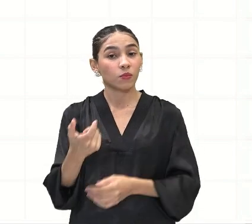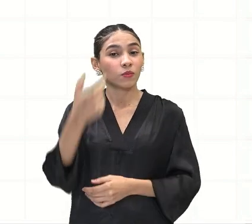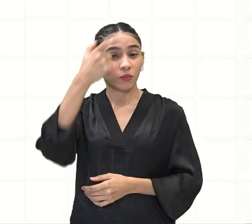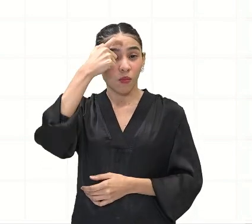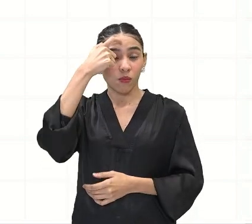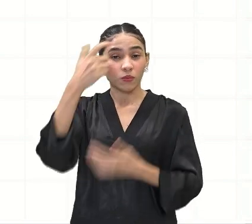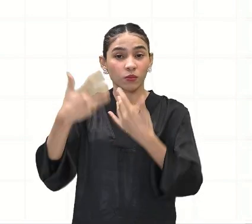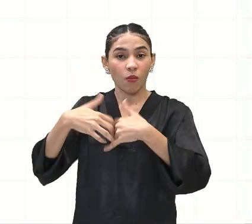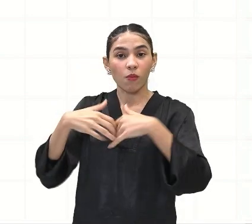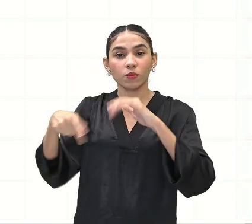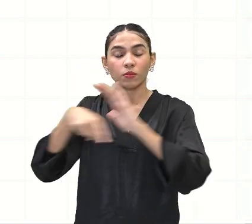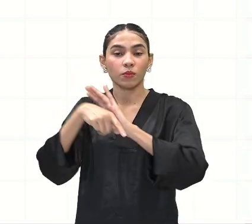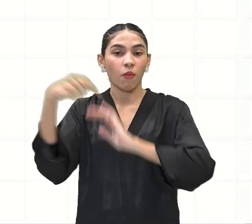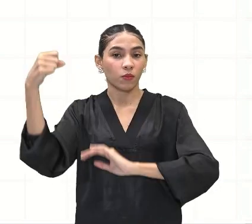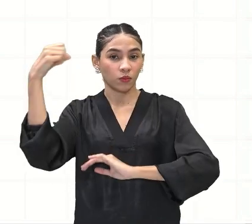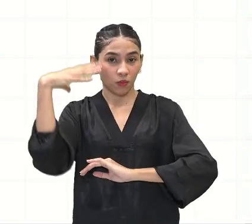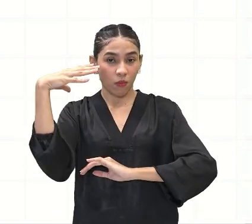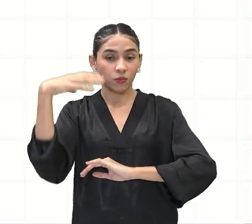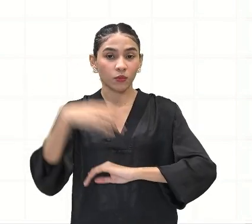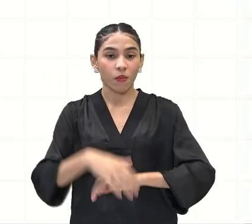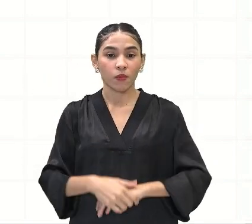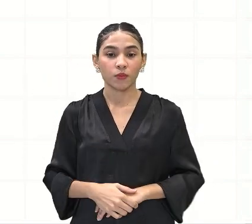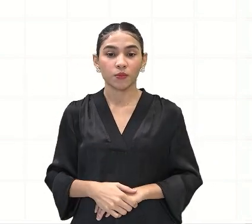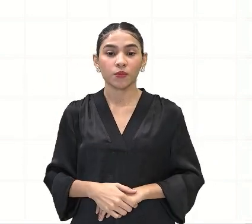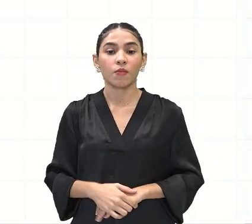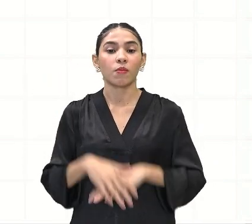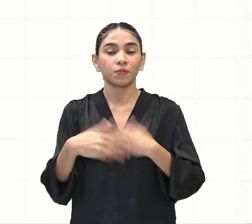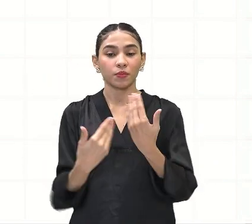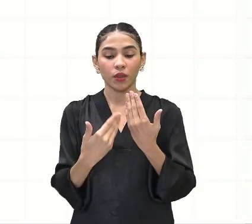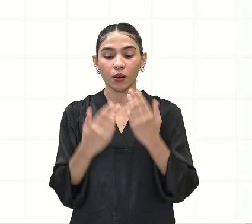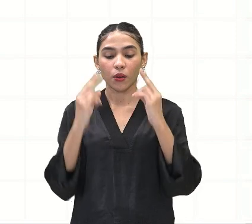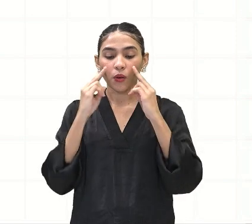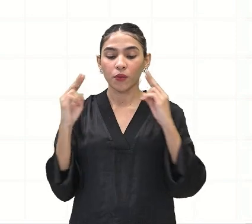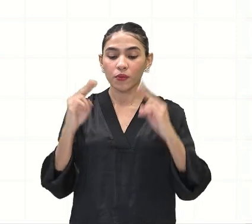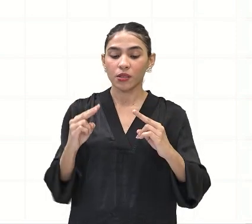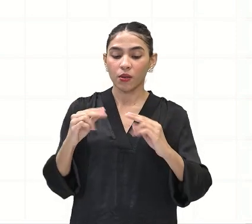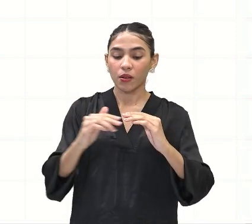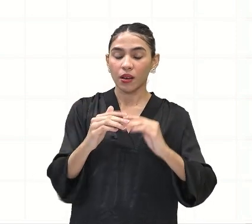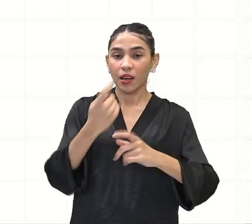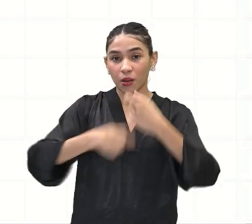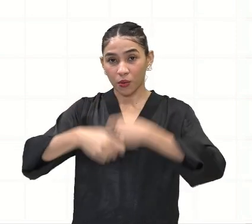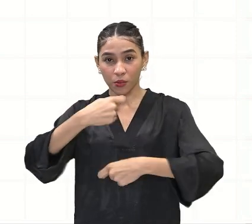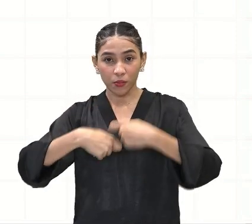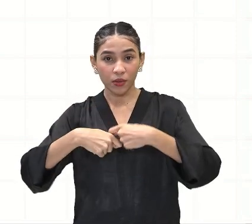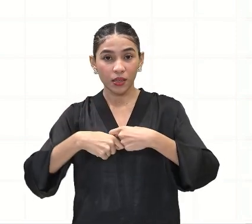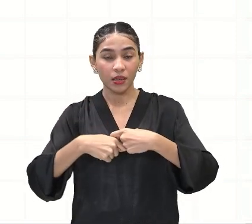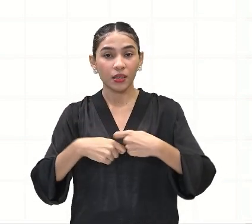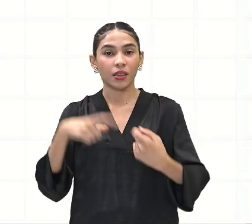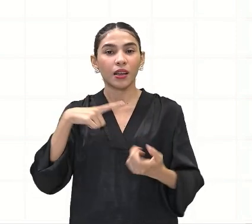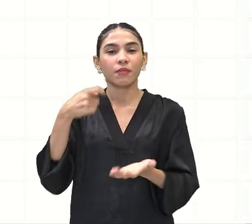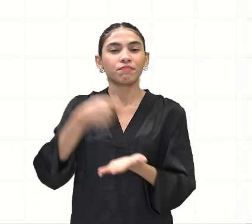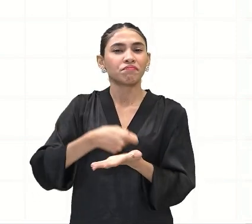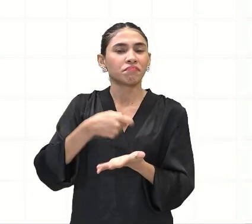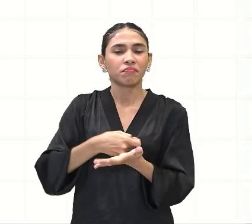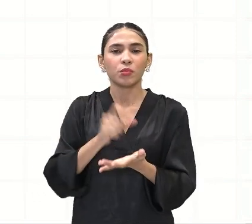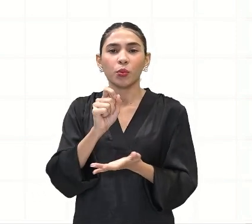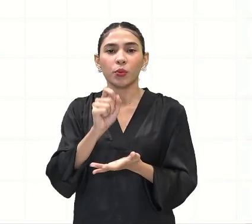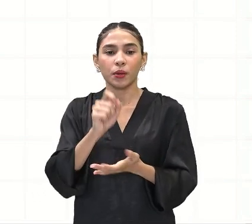pensar iluminista diante da economia, ele prega